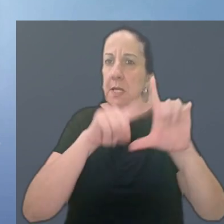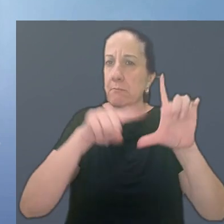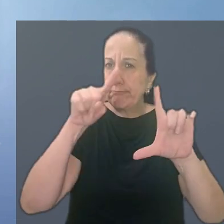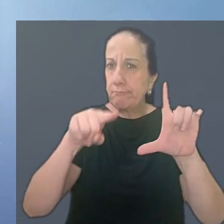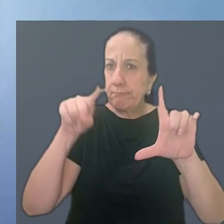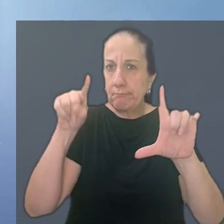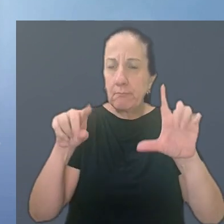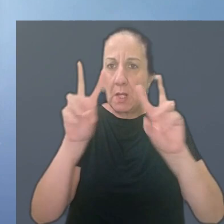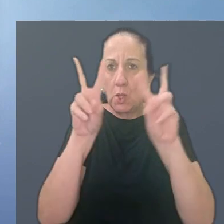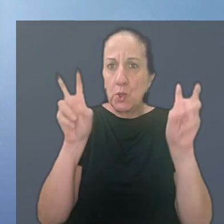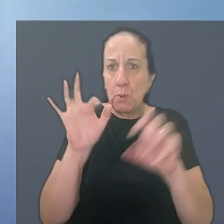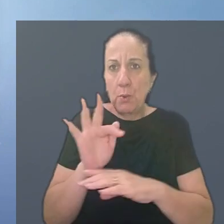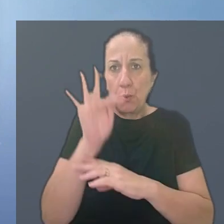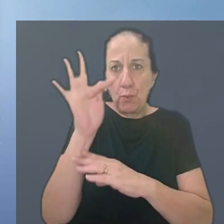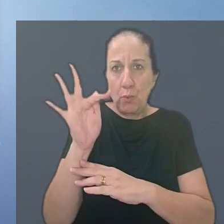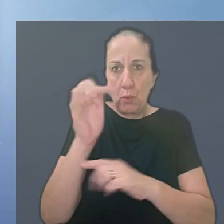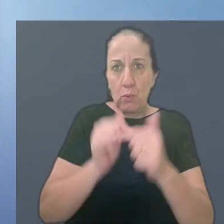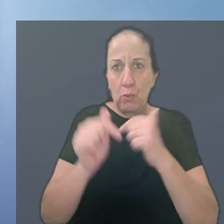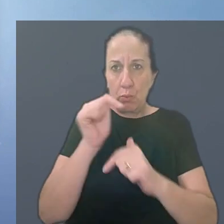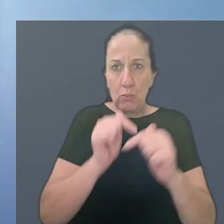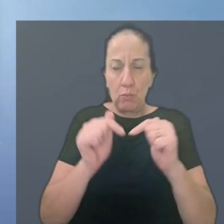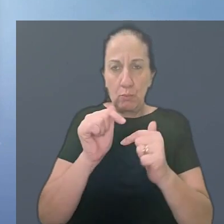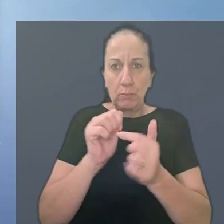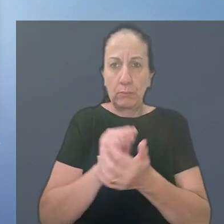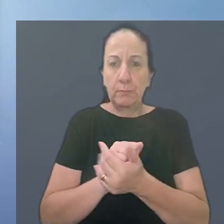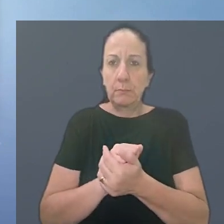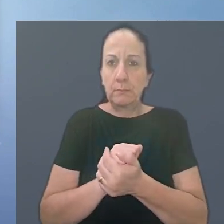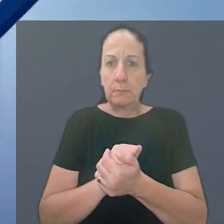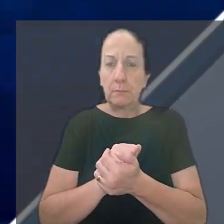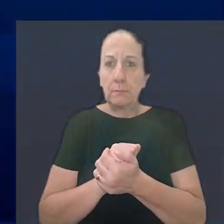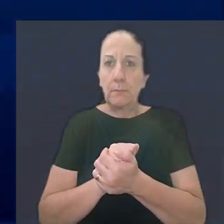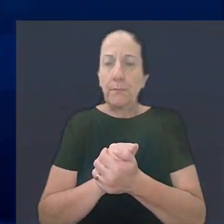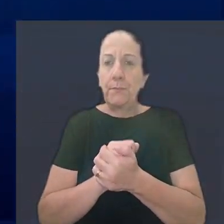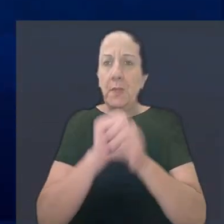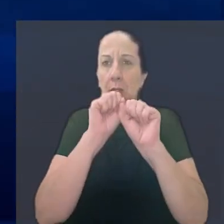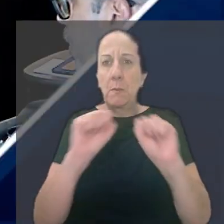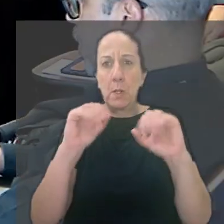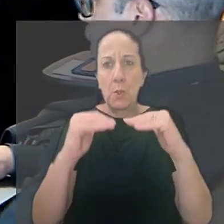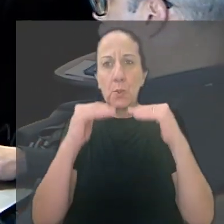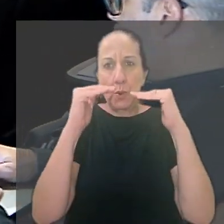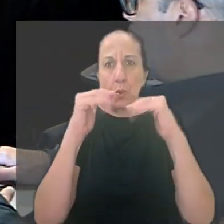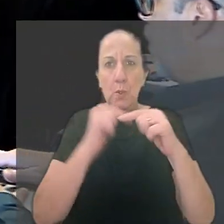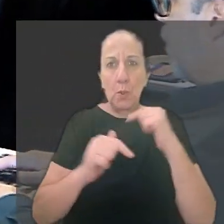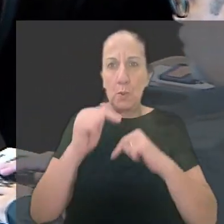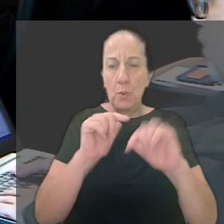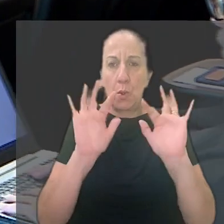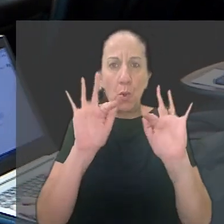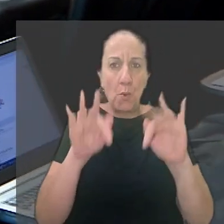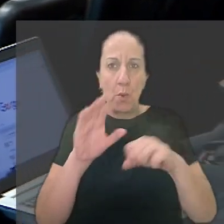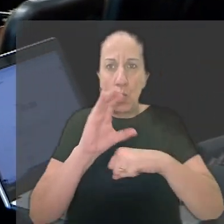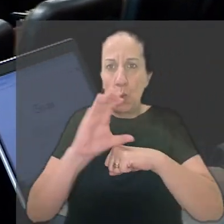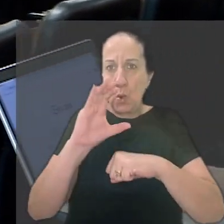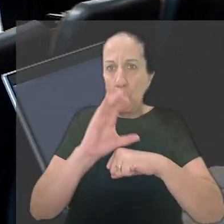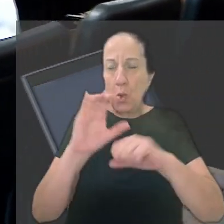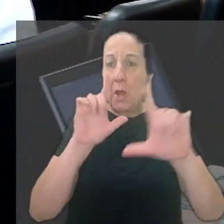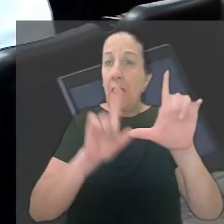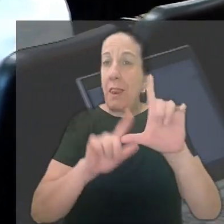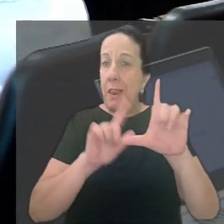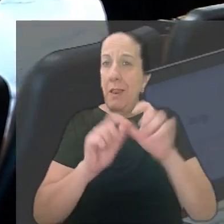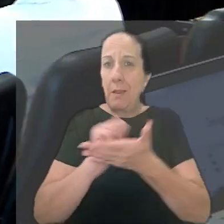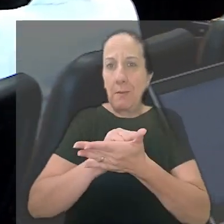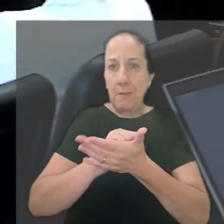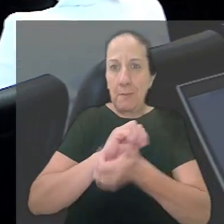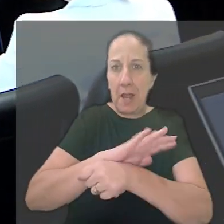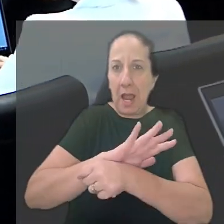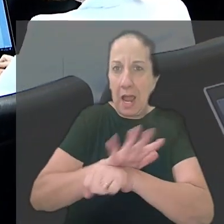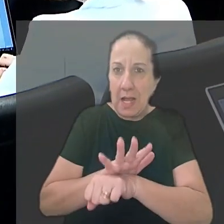de dados estatísticos sobre o futuro do trabalho. O Tribunal Superior do Trabalho encerrou o curso